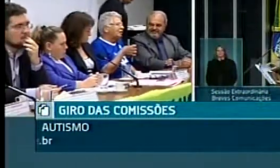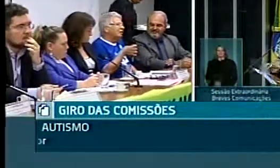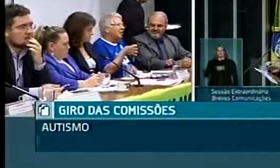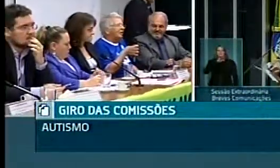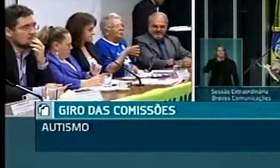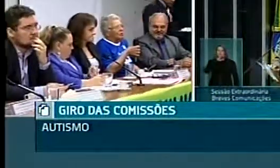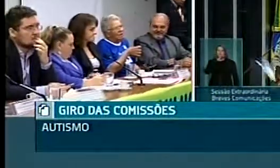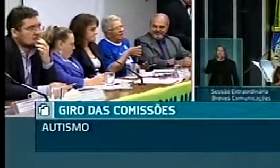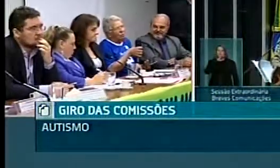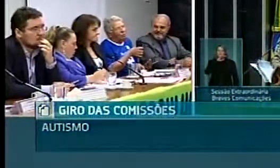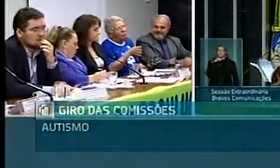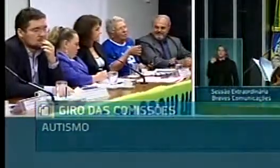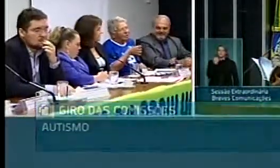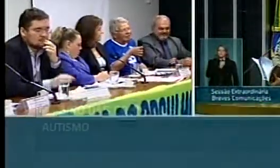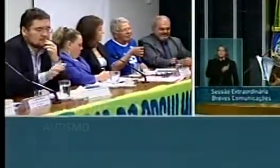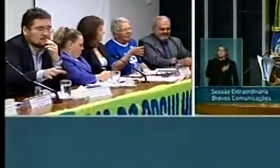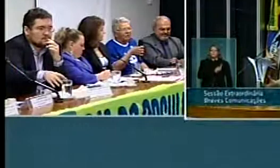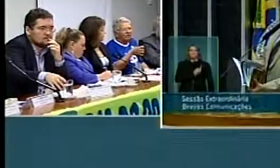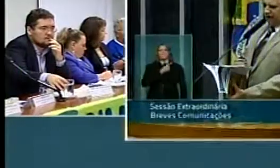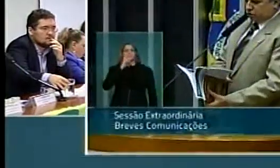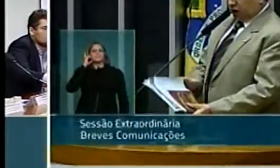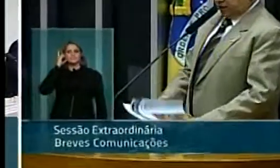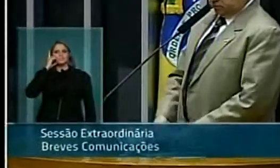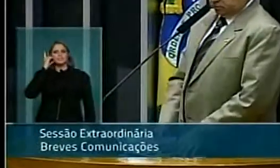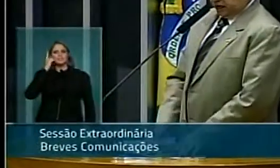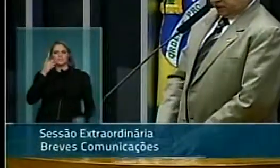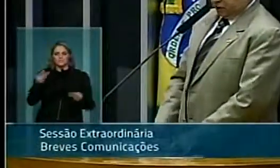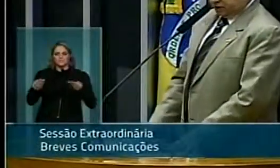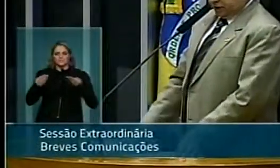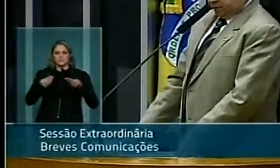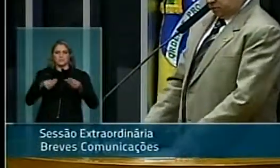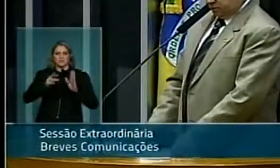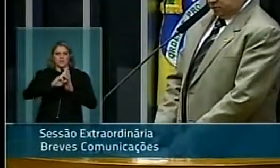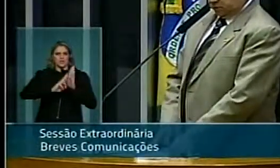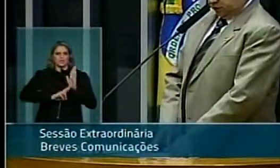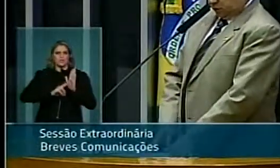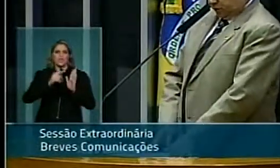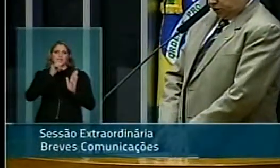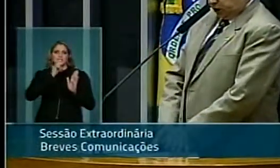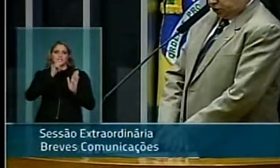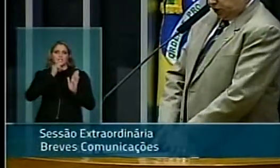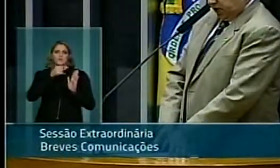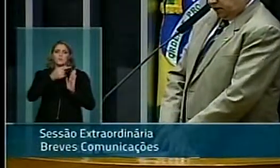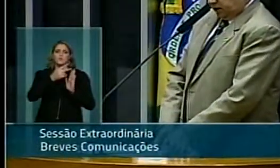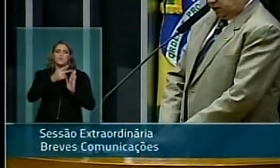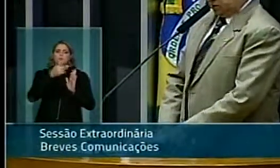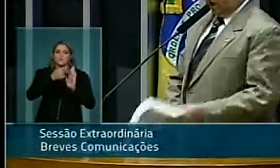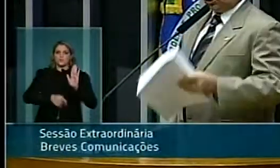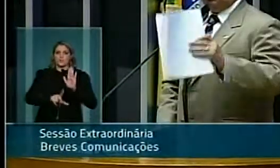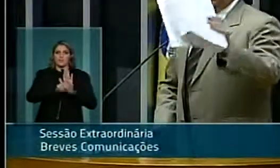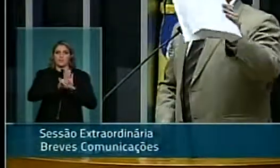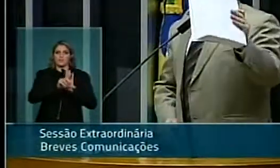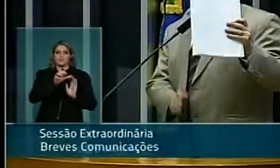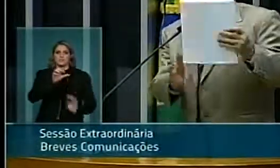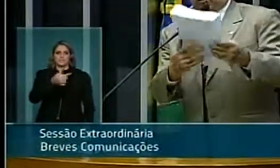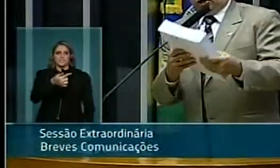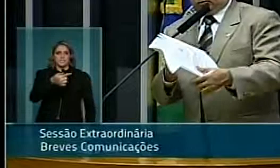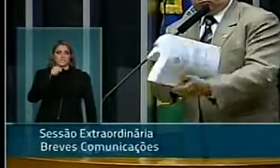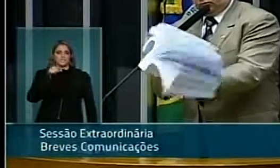parlamentares recebermos um relatório, está aqui um exemplo, isso aqui é o projeto de lei 7